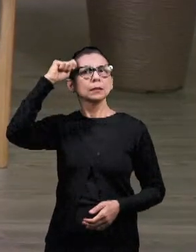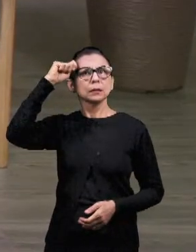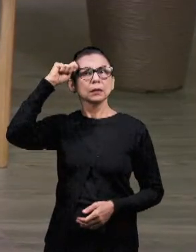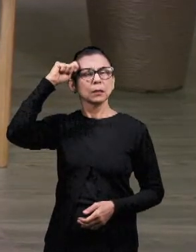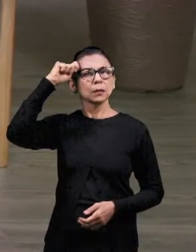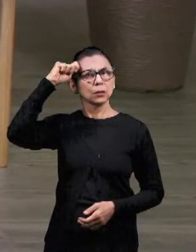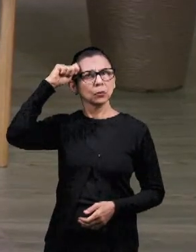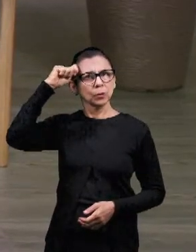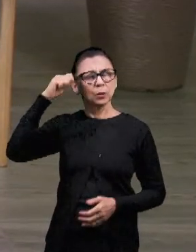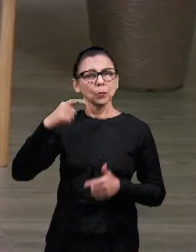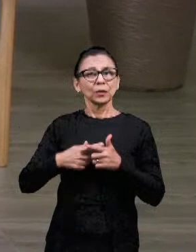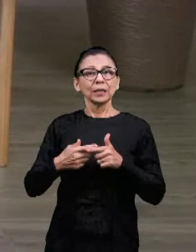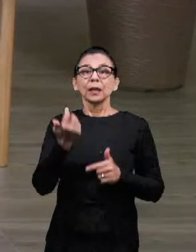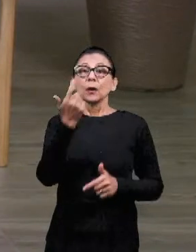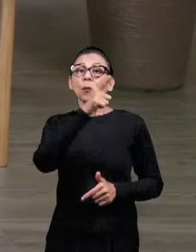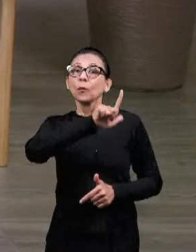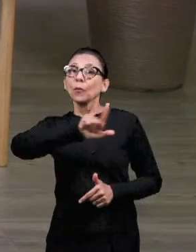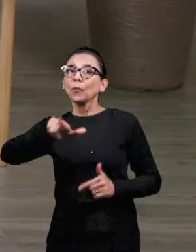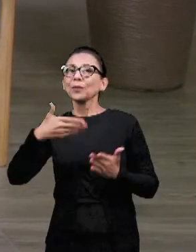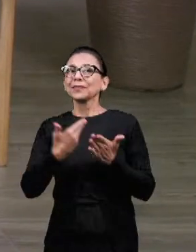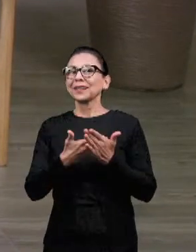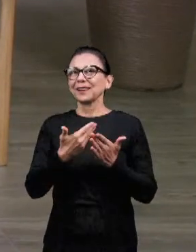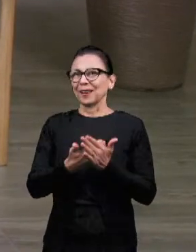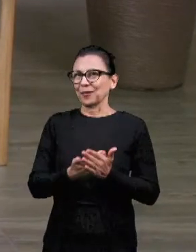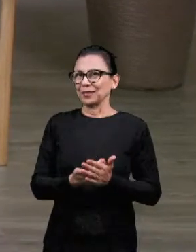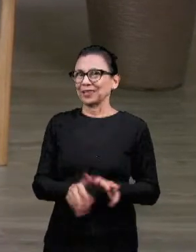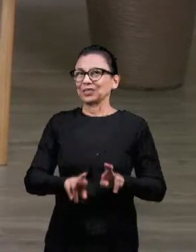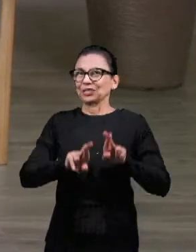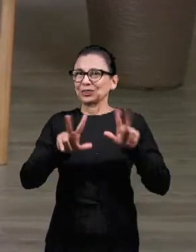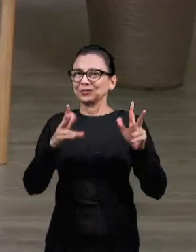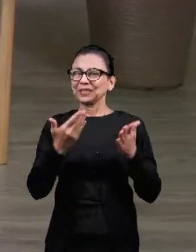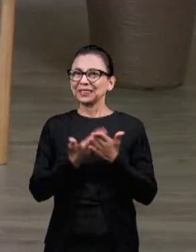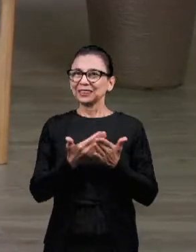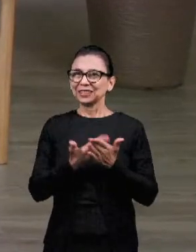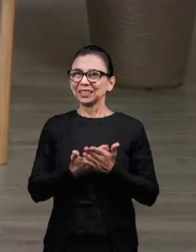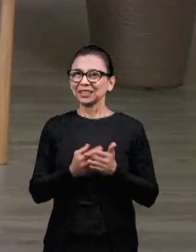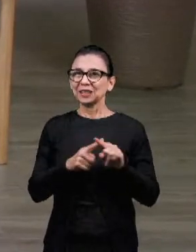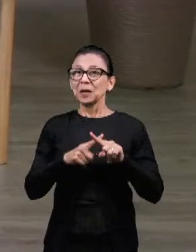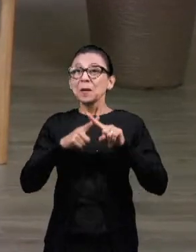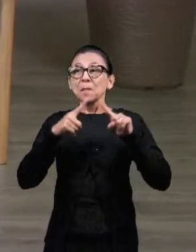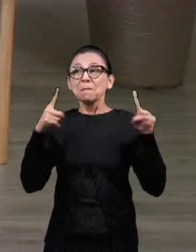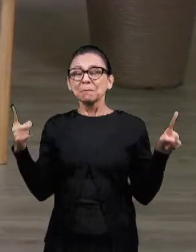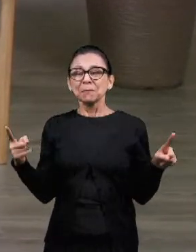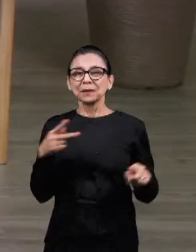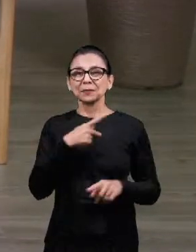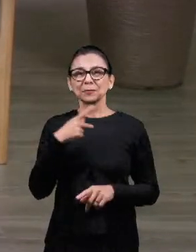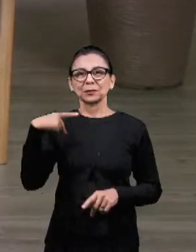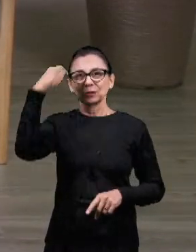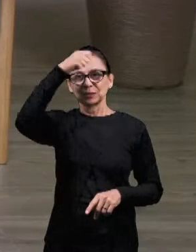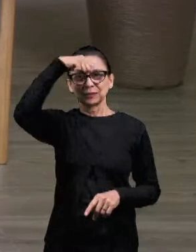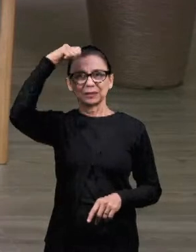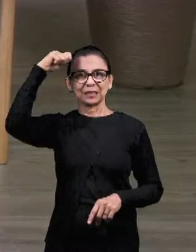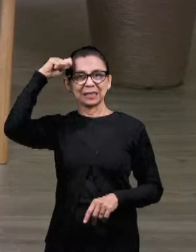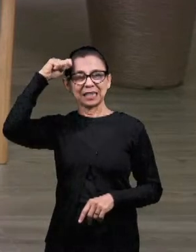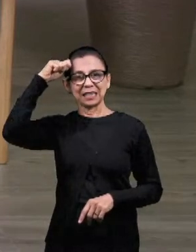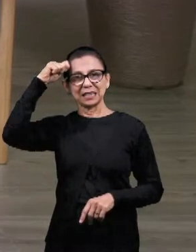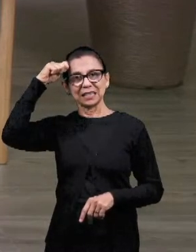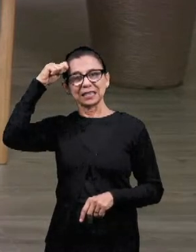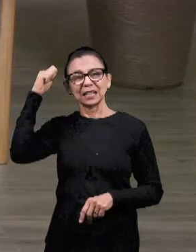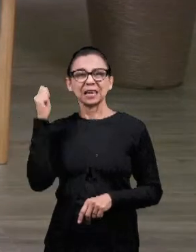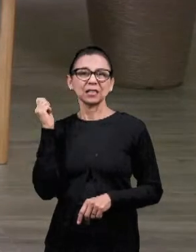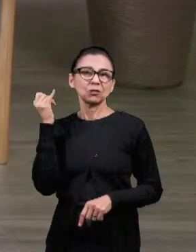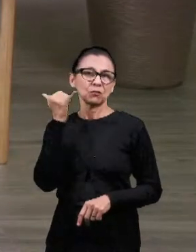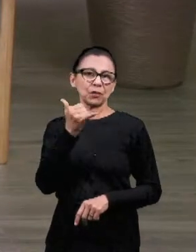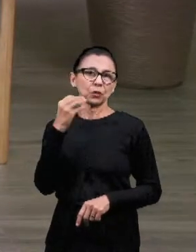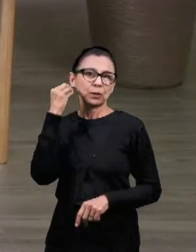Rio, nós consultamos, e não, pastor Amadeu, traga uma experiência da sua conversão, da sua vinda para a obra. E ele não era evangélico,